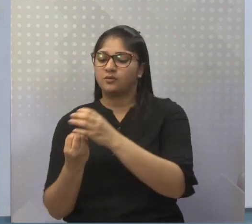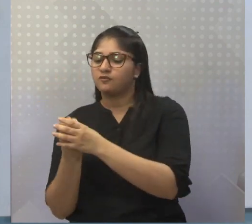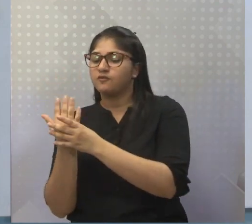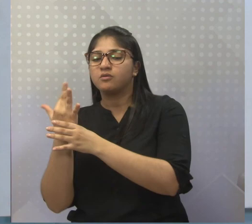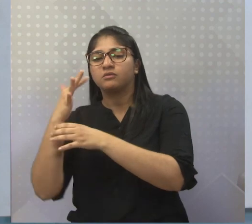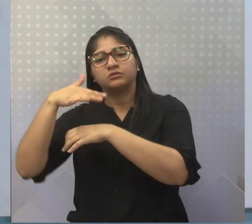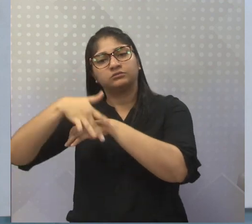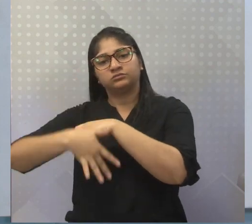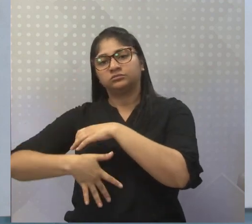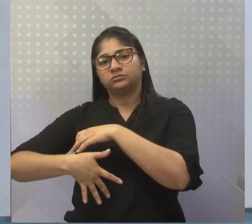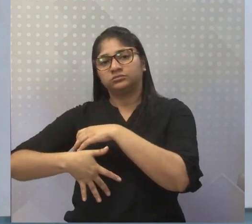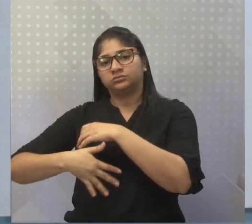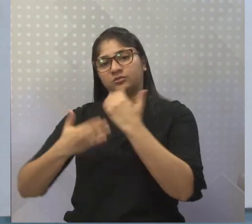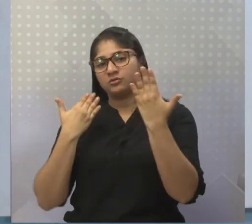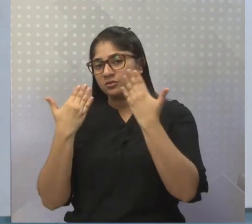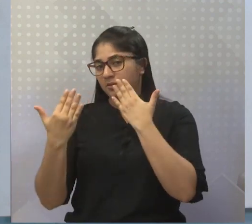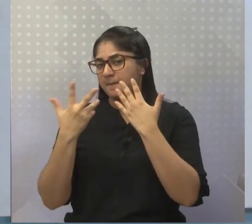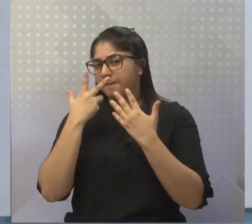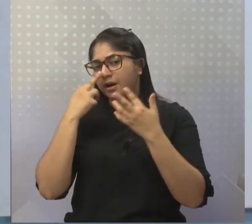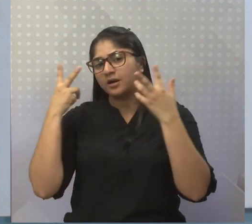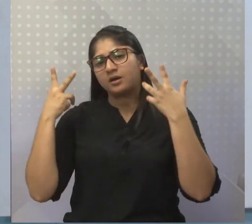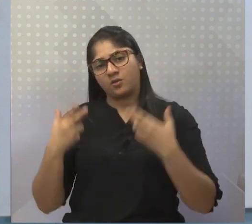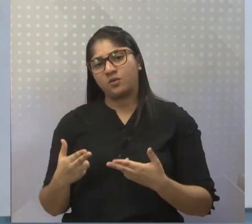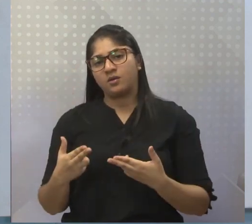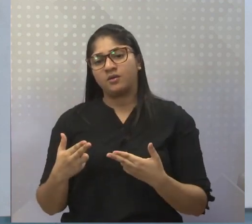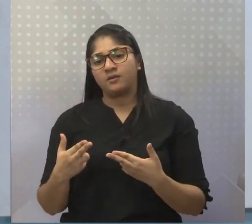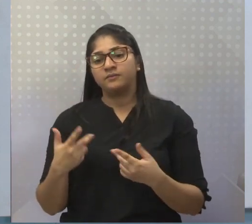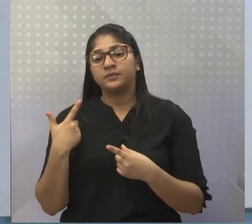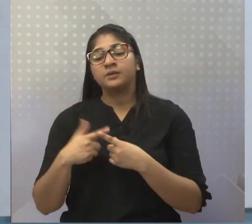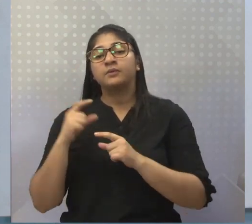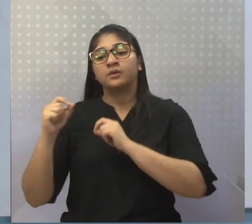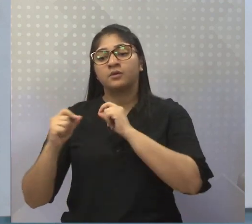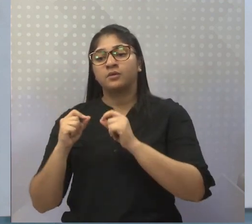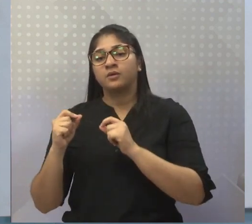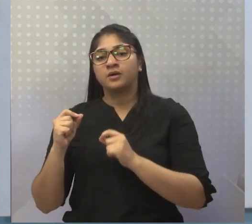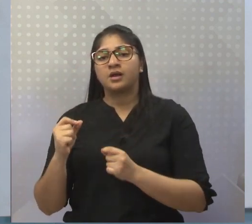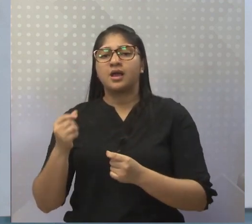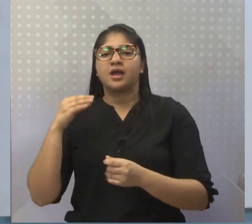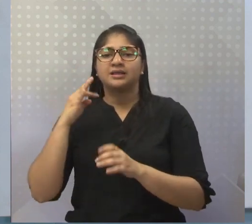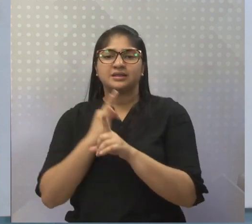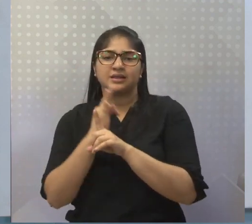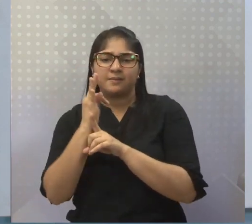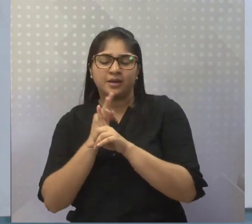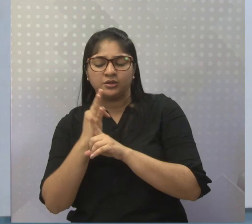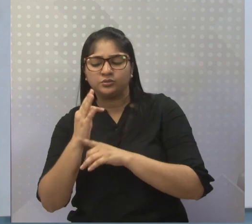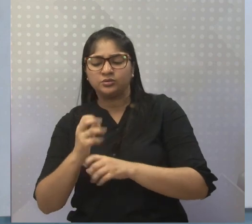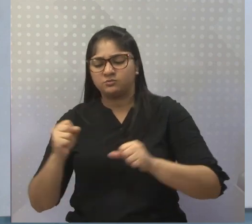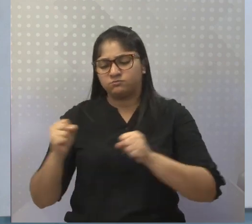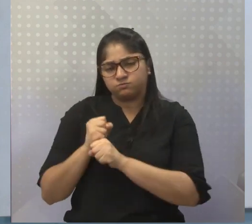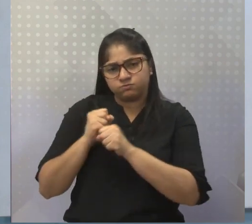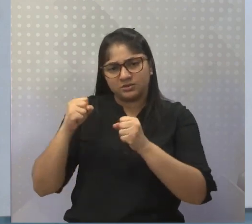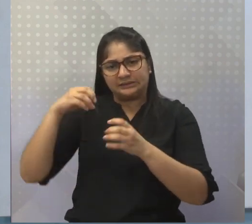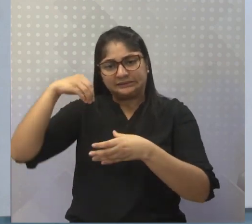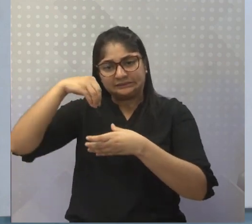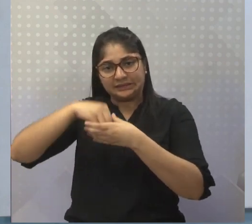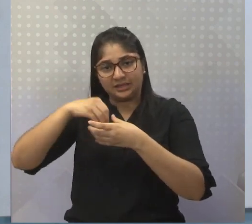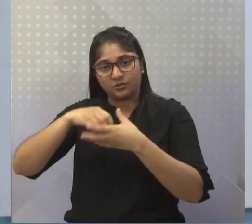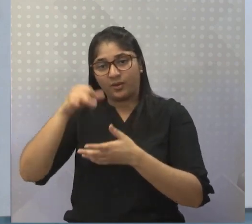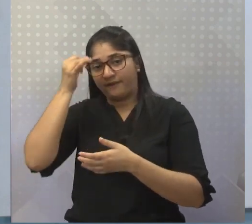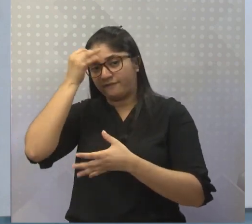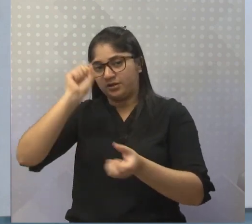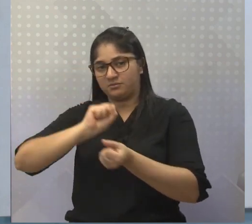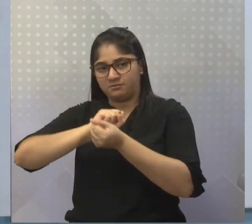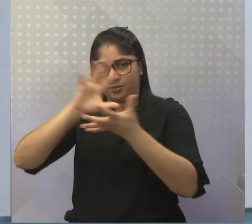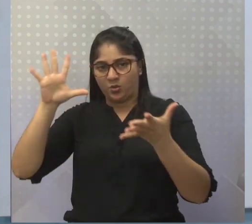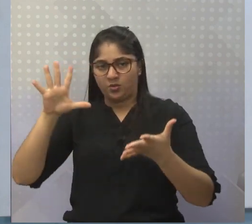vulcões os vulcões tem a um dos objetivos vulcões é controlar a pressão dentro nosso planeta para planeta não